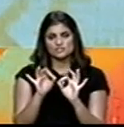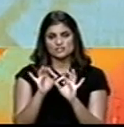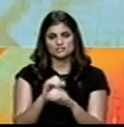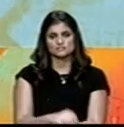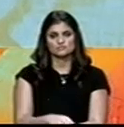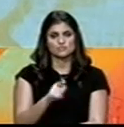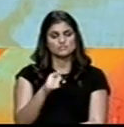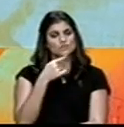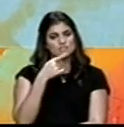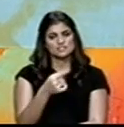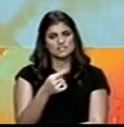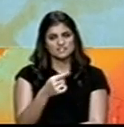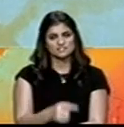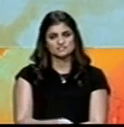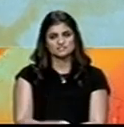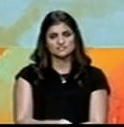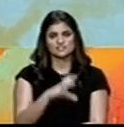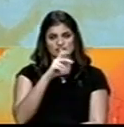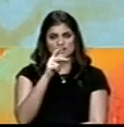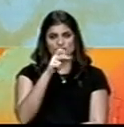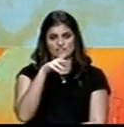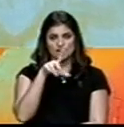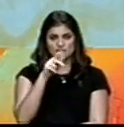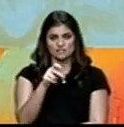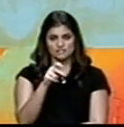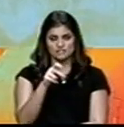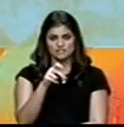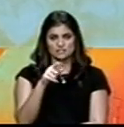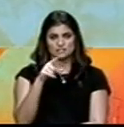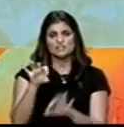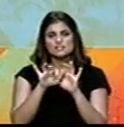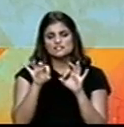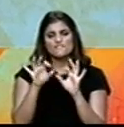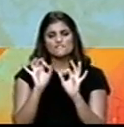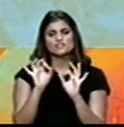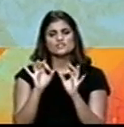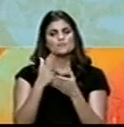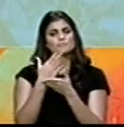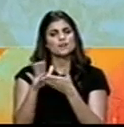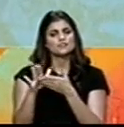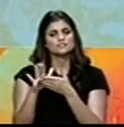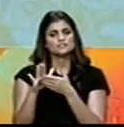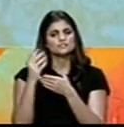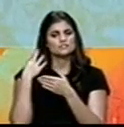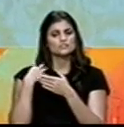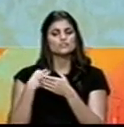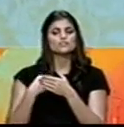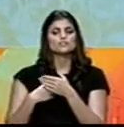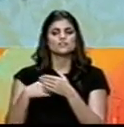não era isso que eu queria dizer. E cavala de conserva, afinal. Então a salsicha fresca foi posta de parte? A doutora Helena